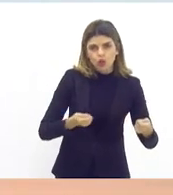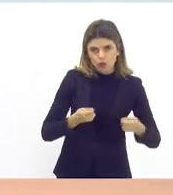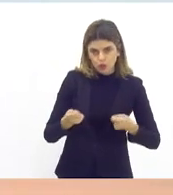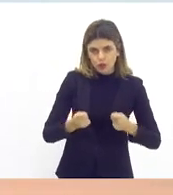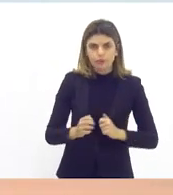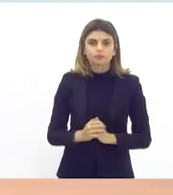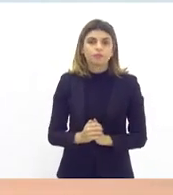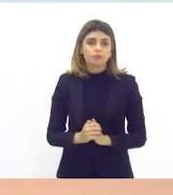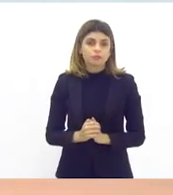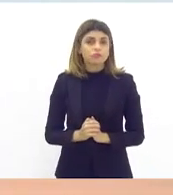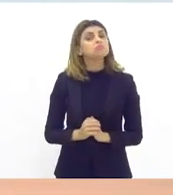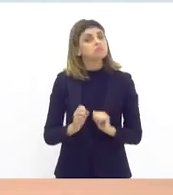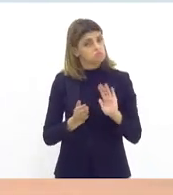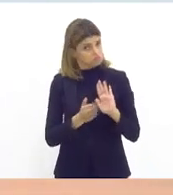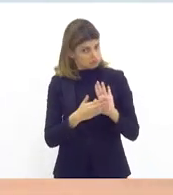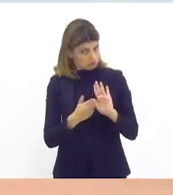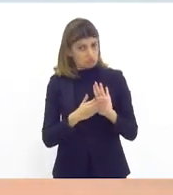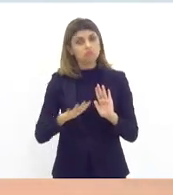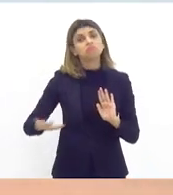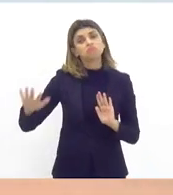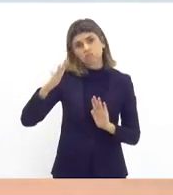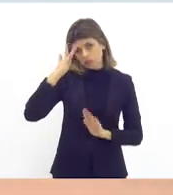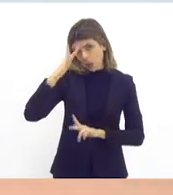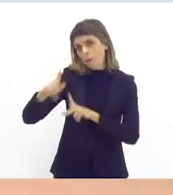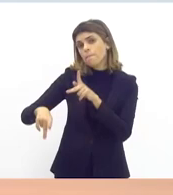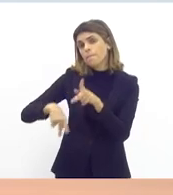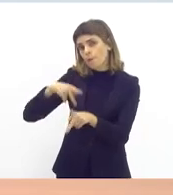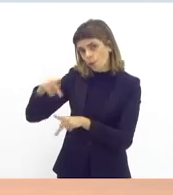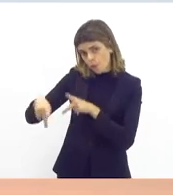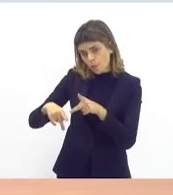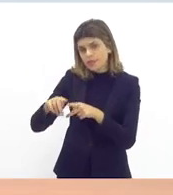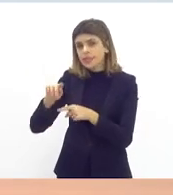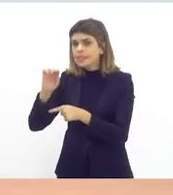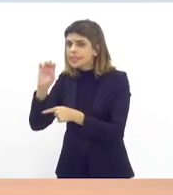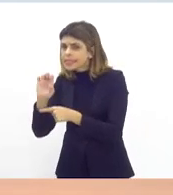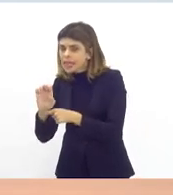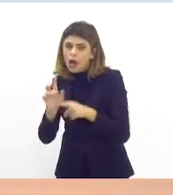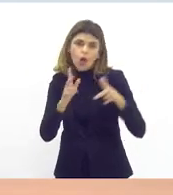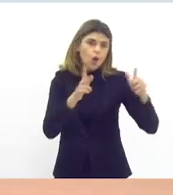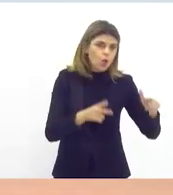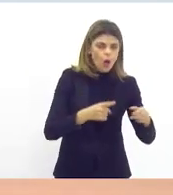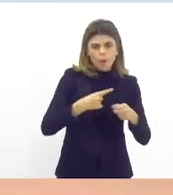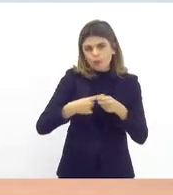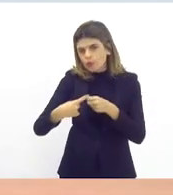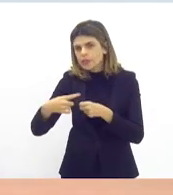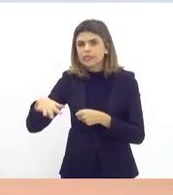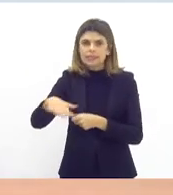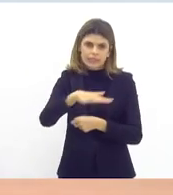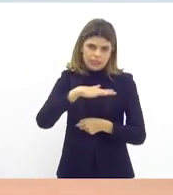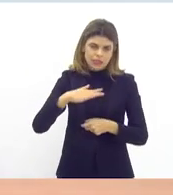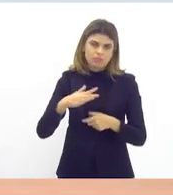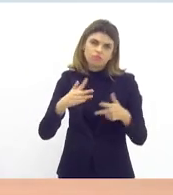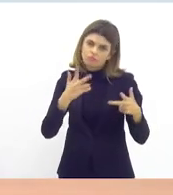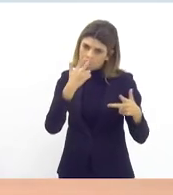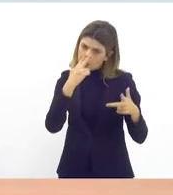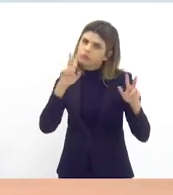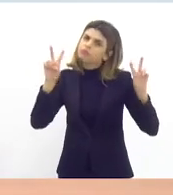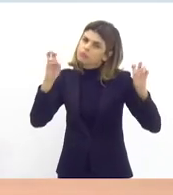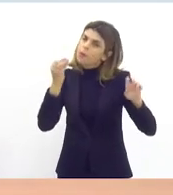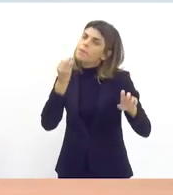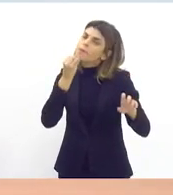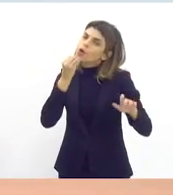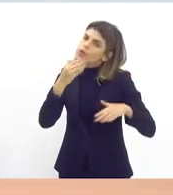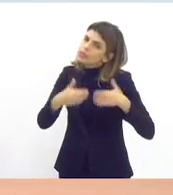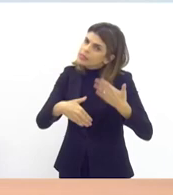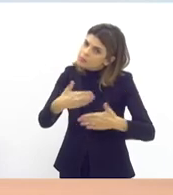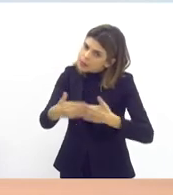e distribuir o voto proporcionalmente à população. A população dos estados é igual à população dos municípios, a rigor seria uma